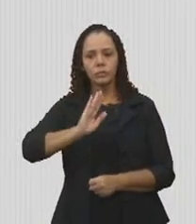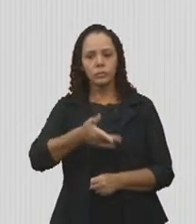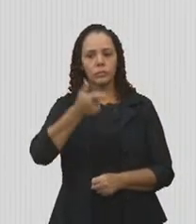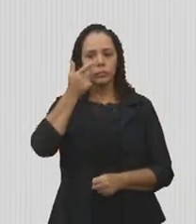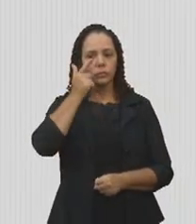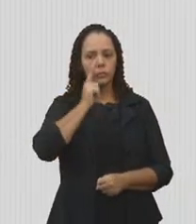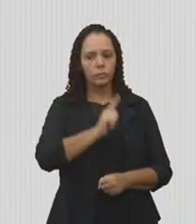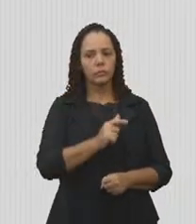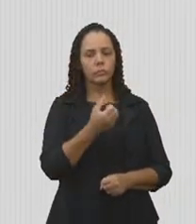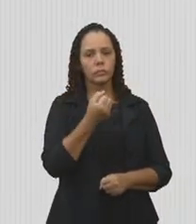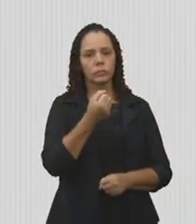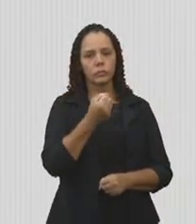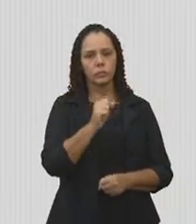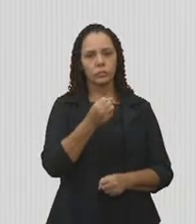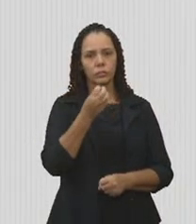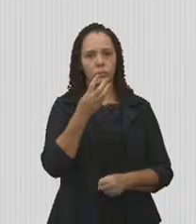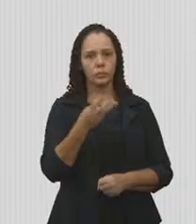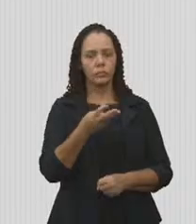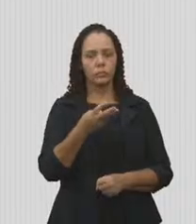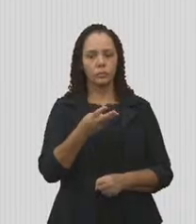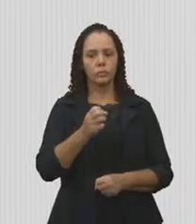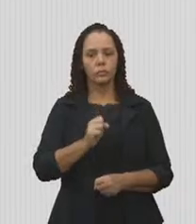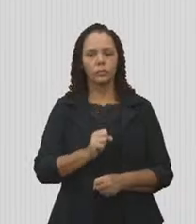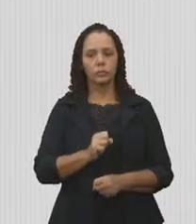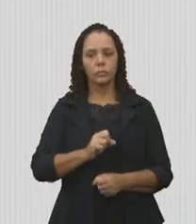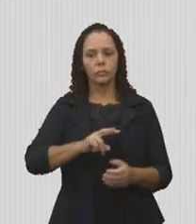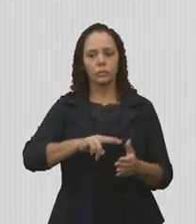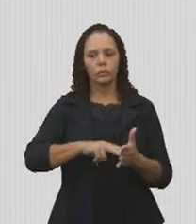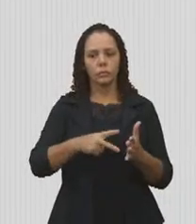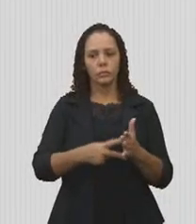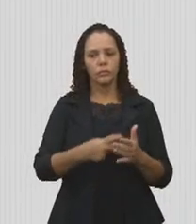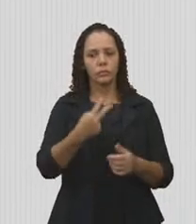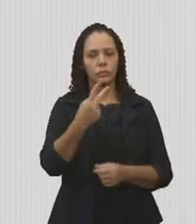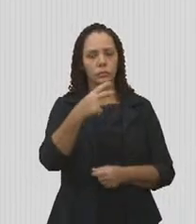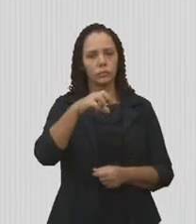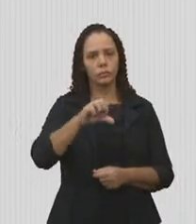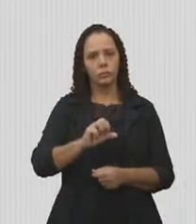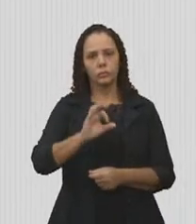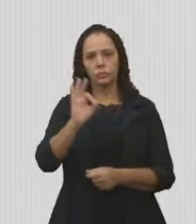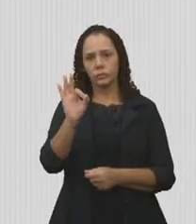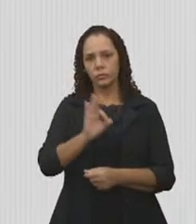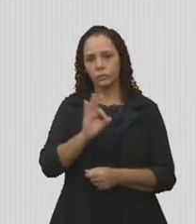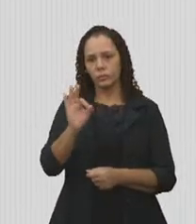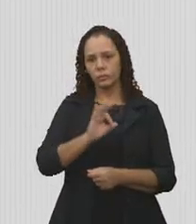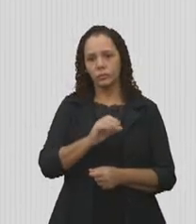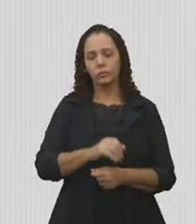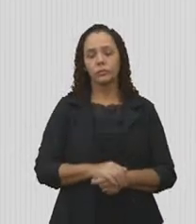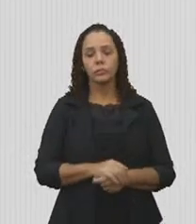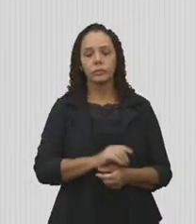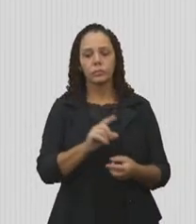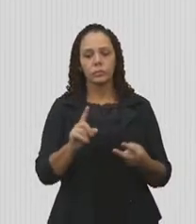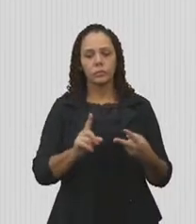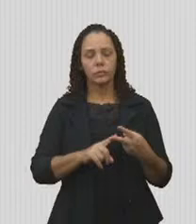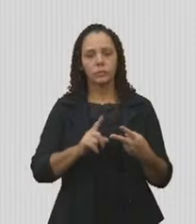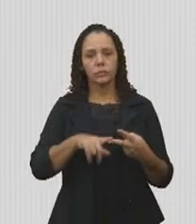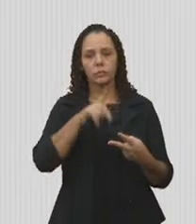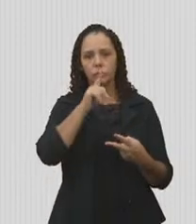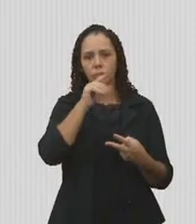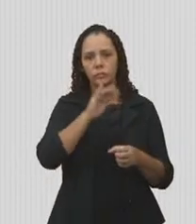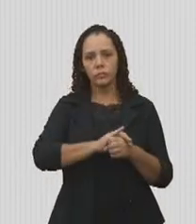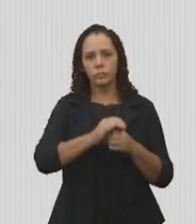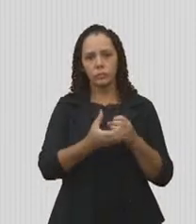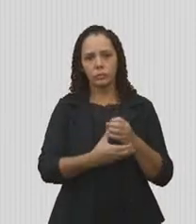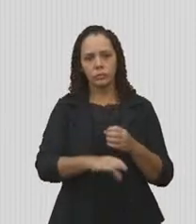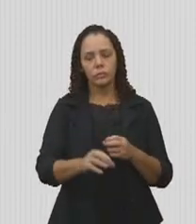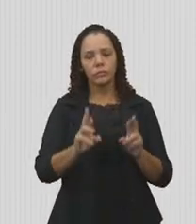no primeiro quadrimestre 83, ou seja, 29%. Receitas de serviços de água e esgoto, que